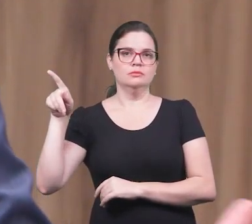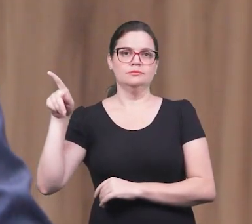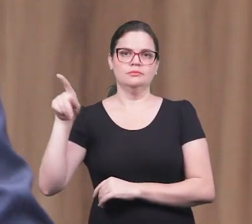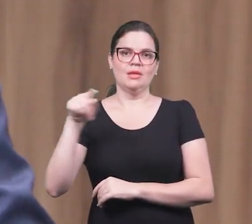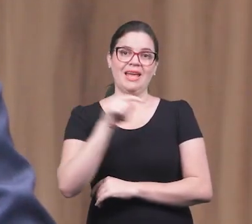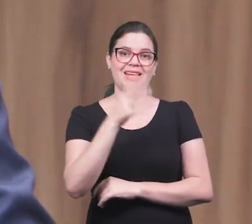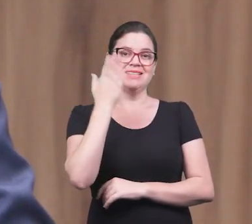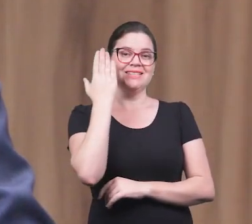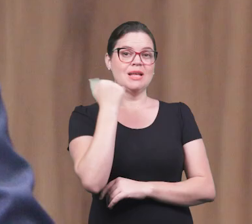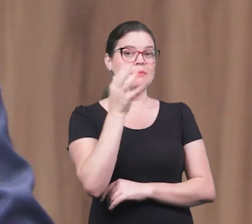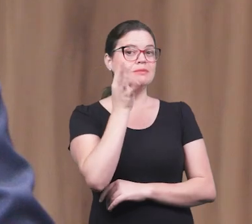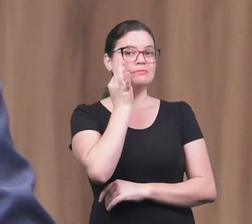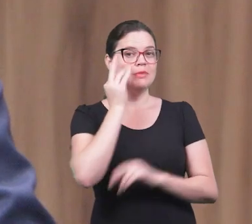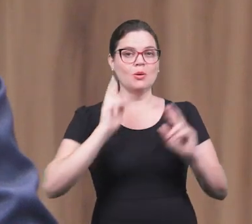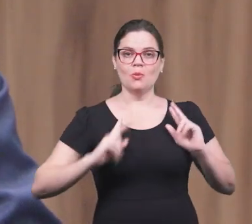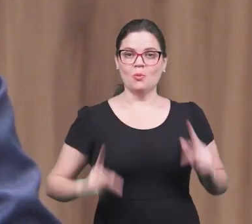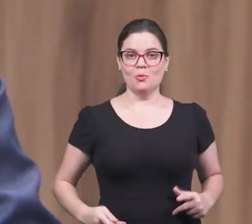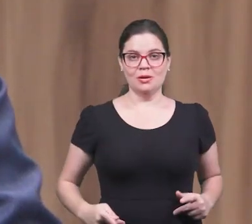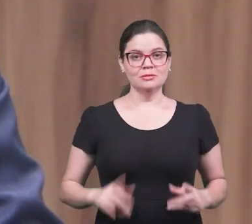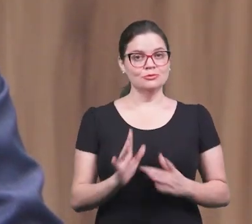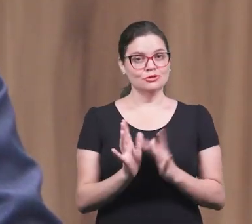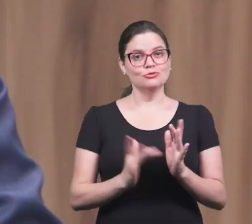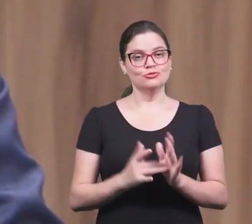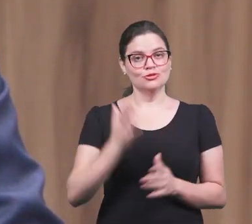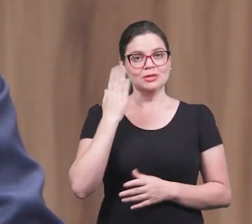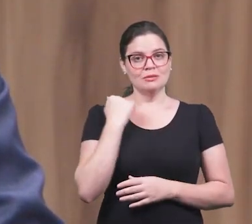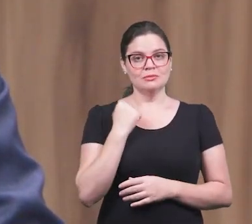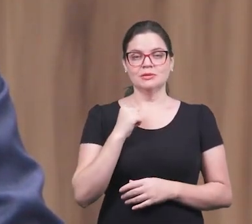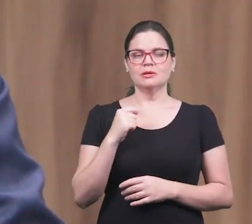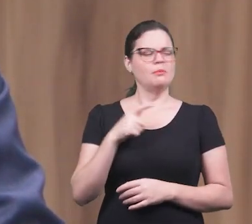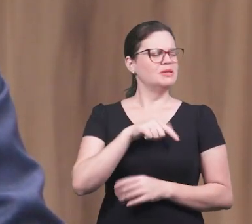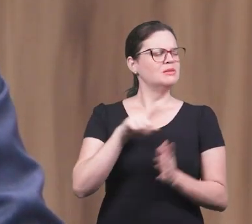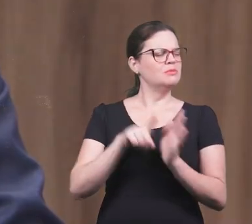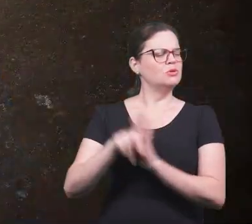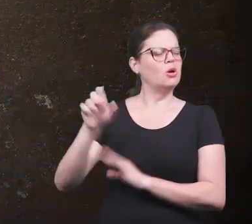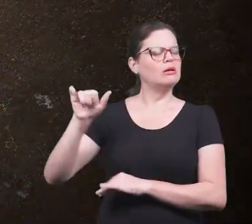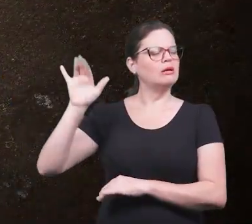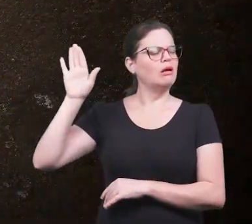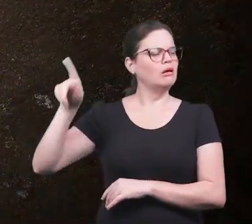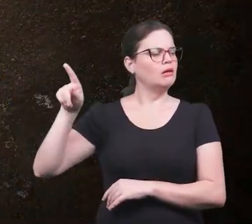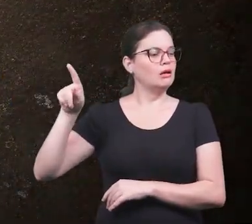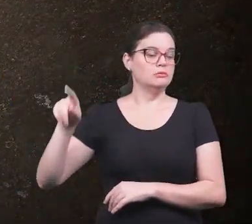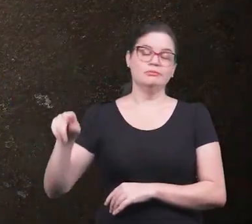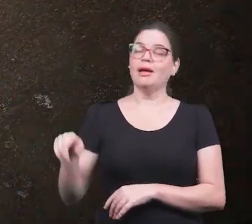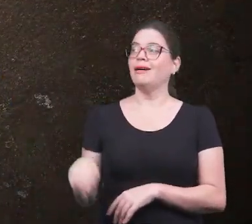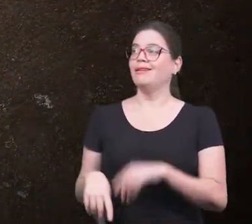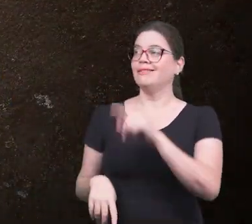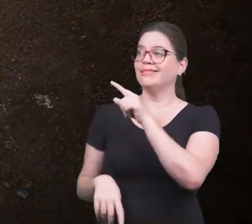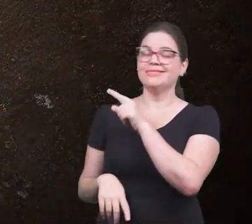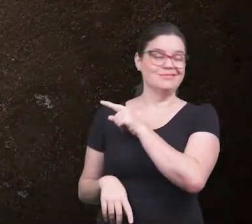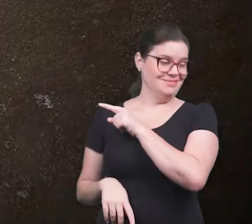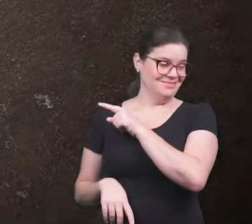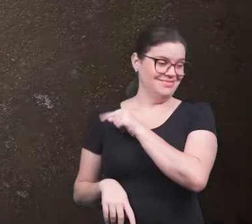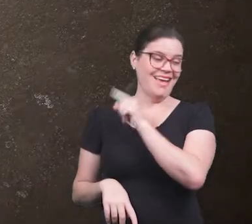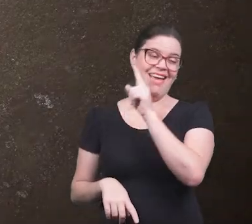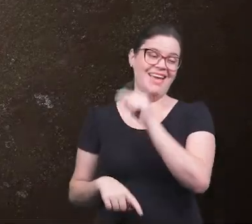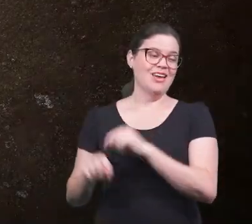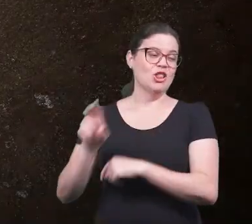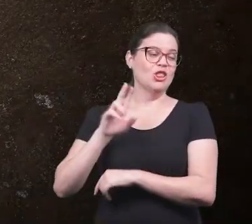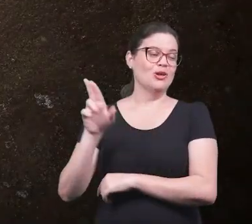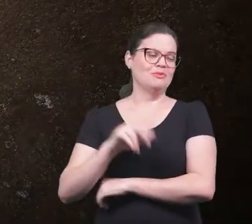conhecia Jesus da caminhada. E a resposta que foi dada para João foi a seguinte, o nome pelo qual ele se